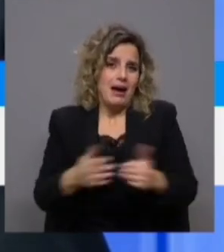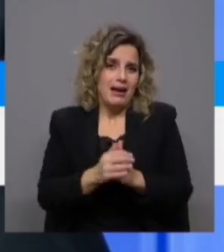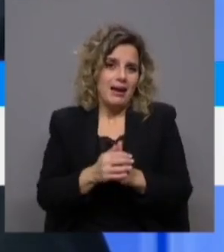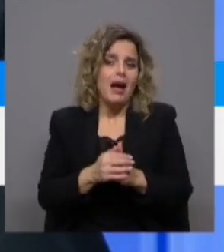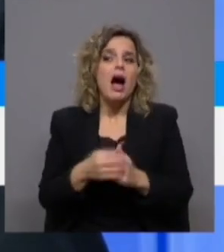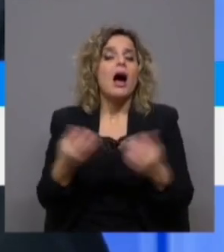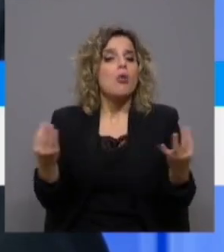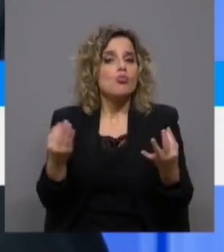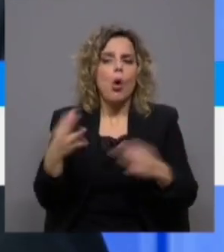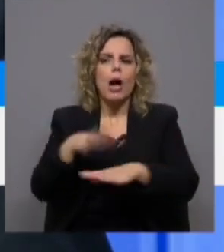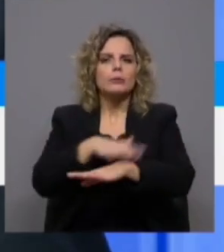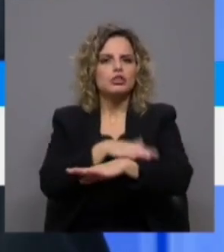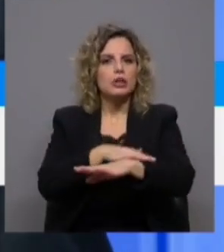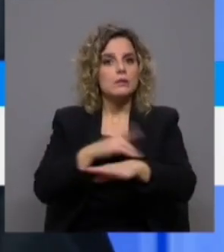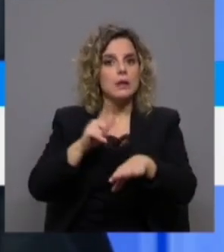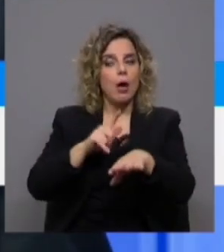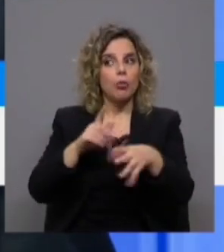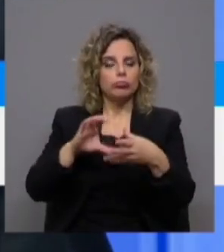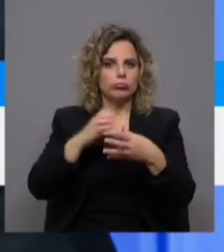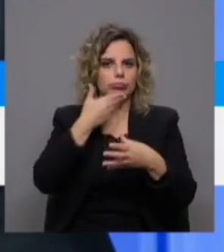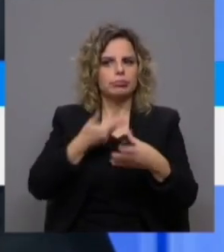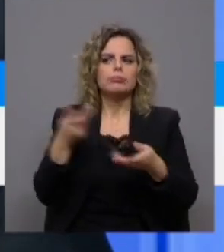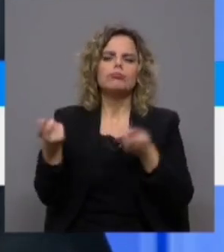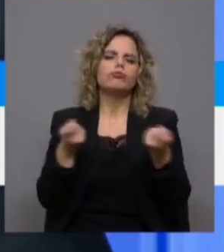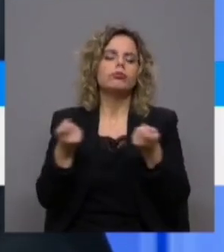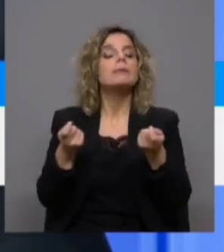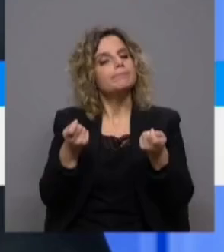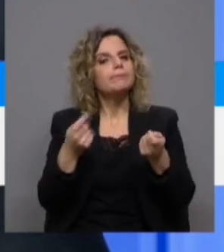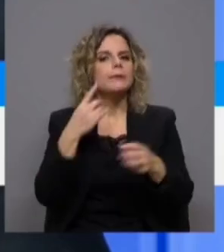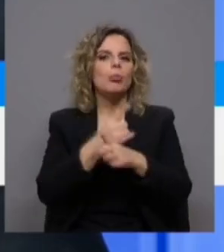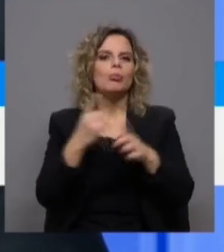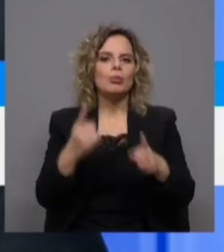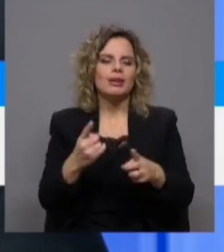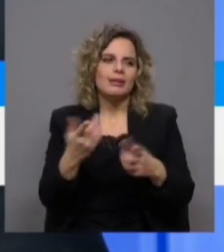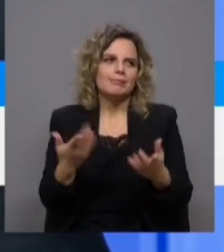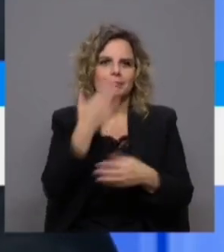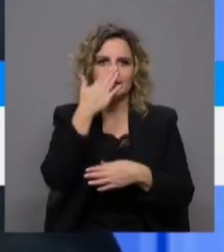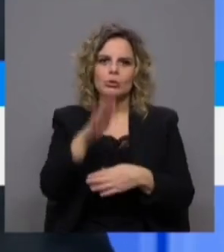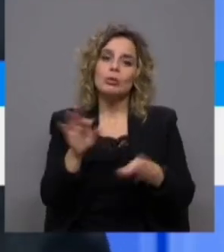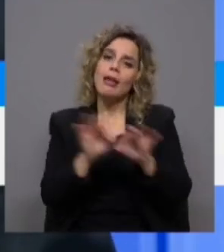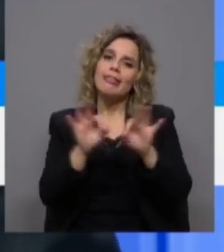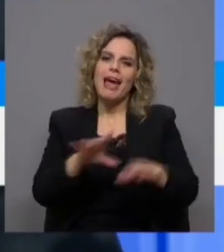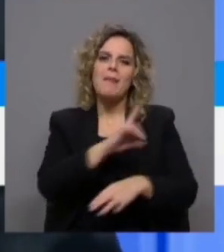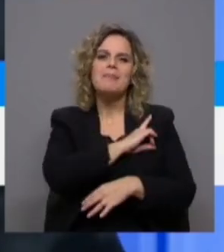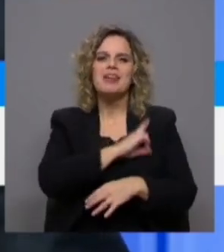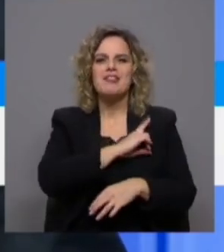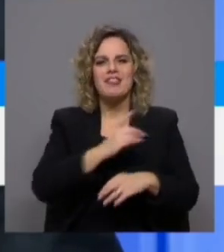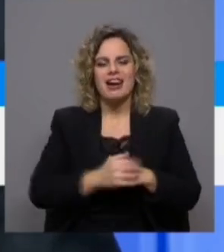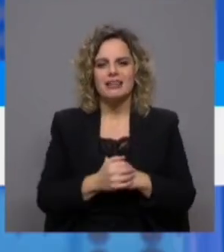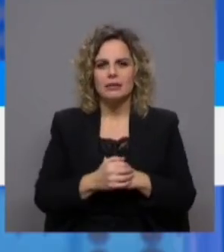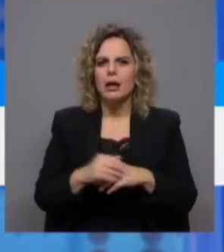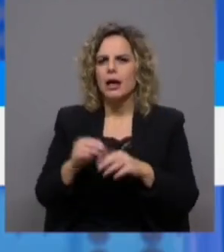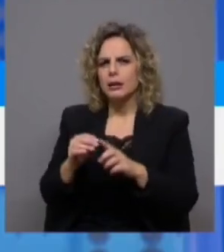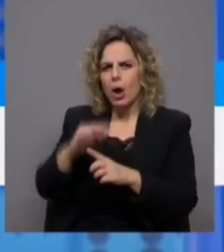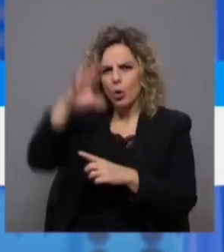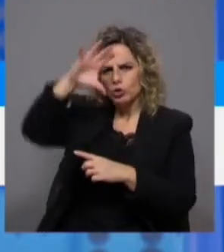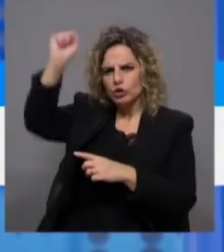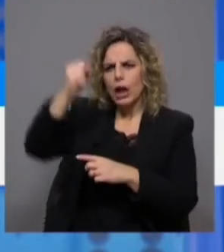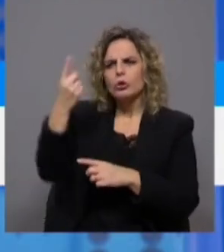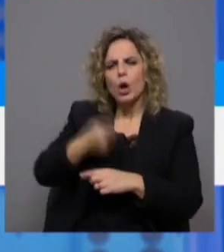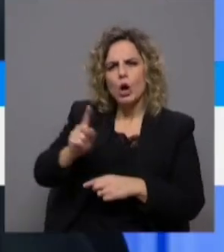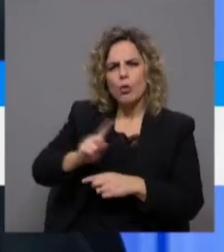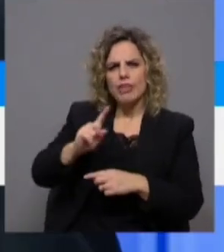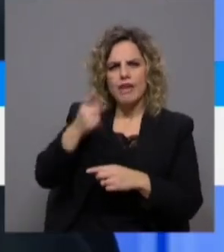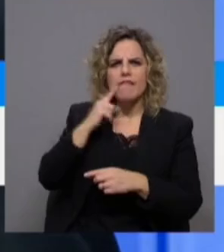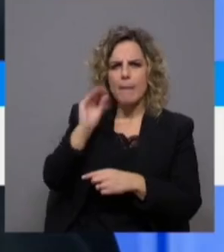escutado por parte da atual administração da caixa por se comportou exatamente como se comportaria um banco privado potencial imaginam deve ter bancos não deve